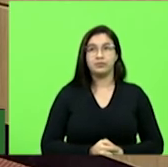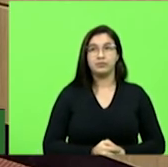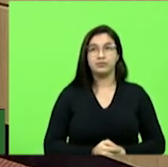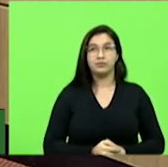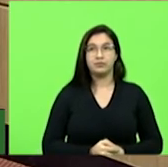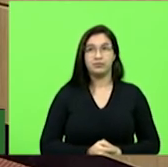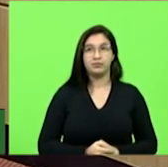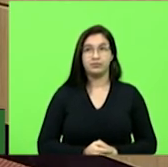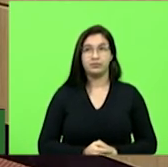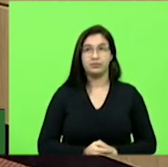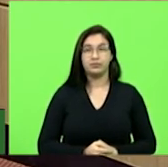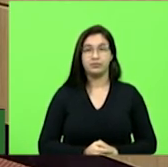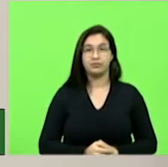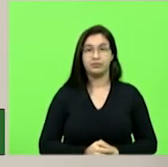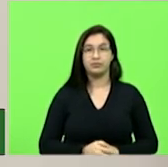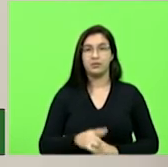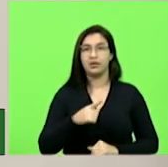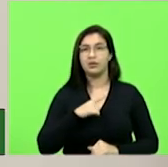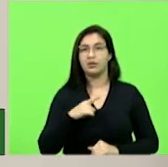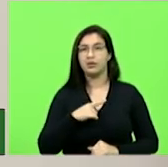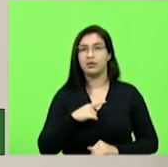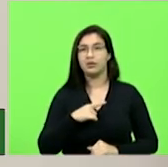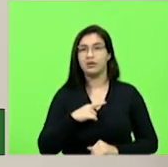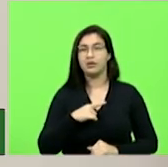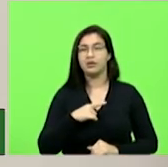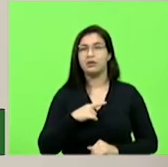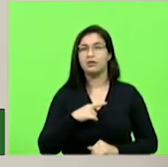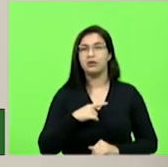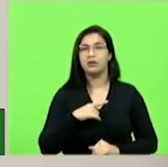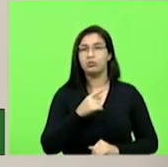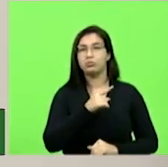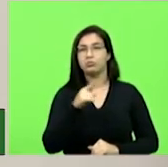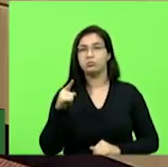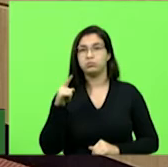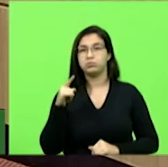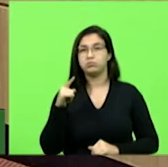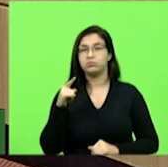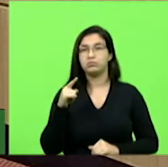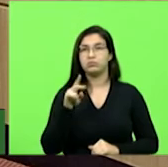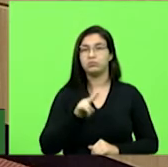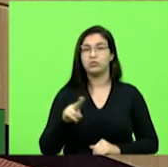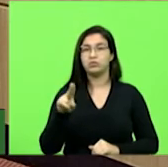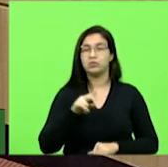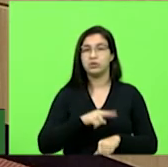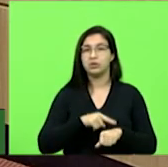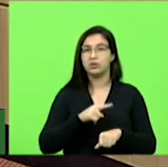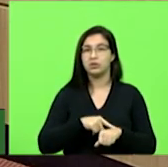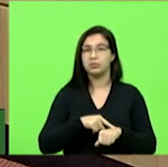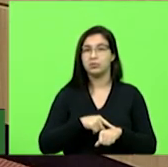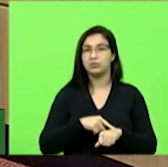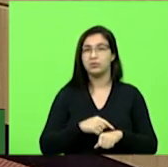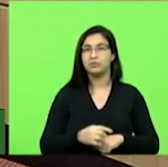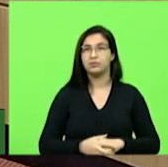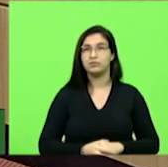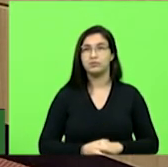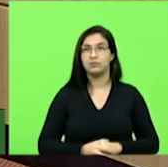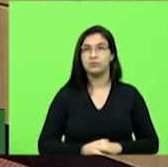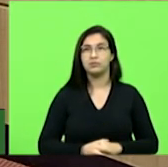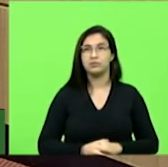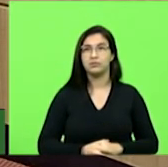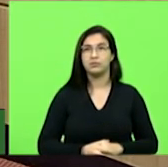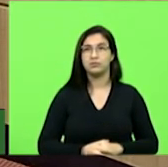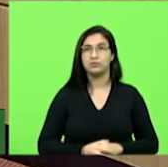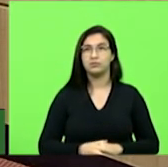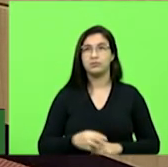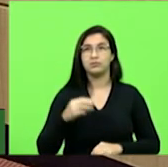Alguém fará o uso do restante do tempo, deputado Maurício? Se não tiver, eu quero usar também. Olha aí, deputado